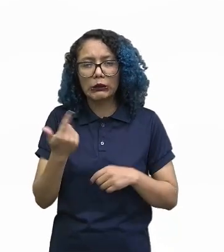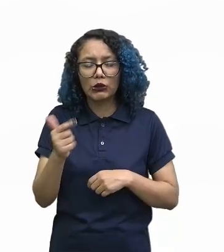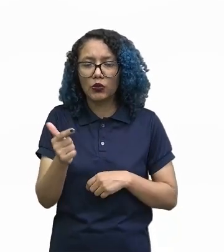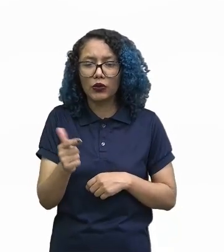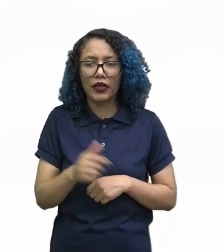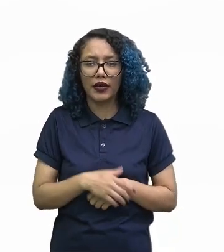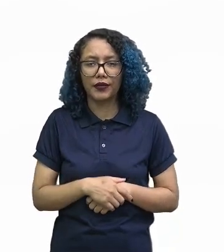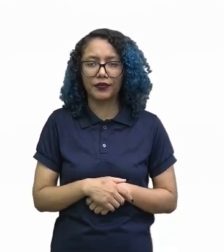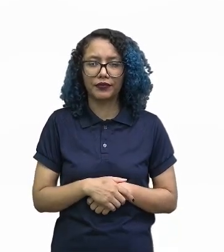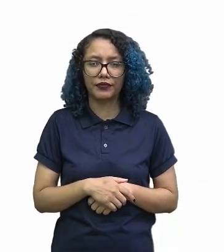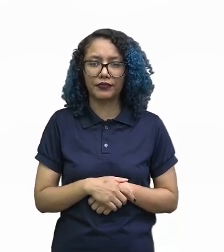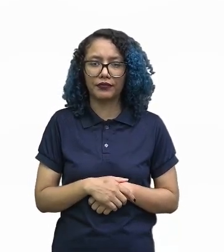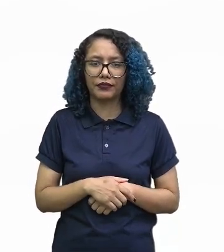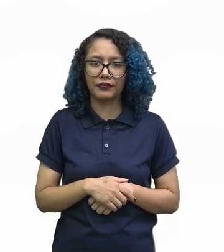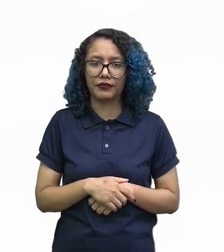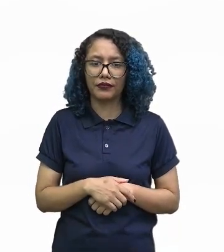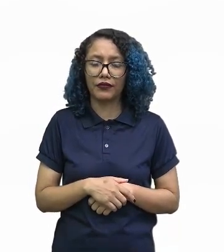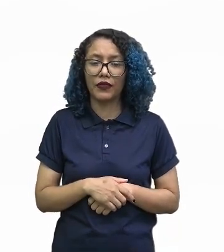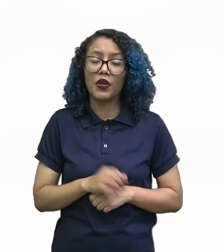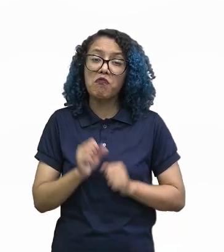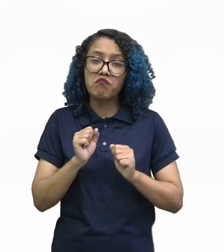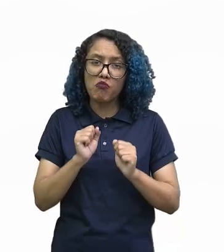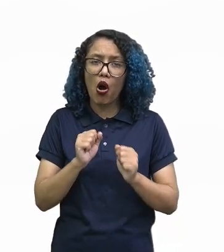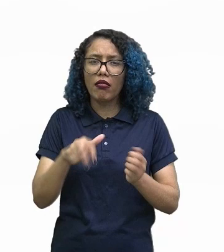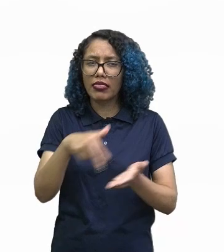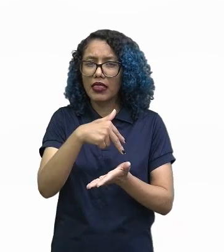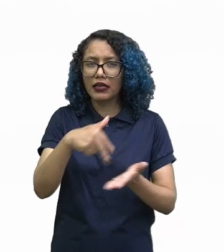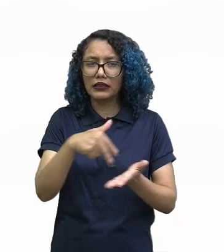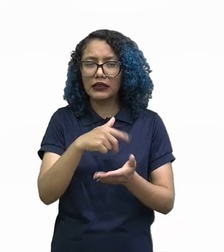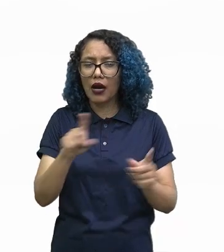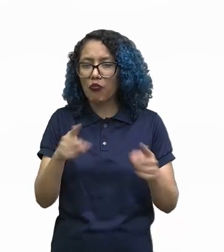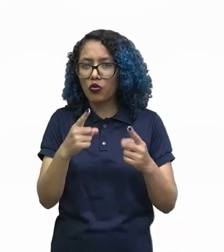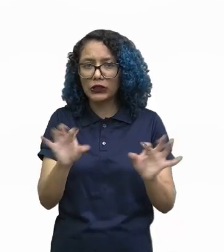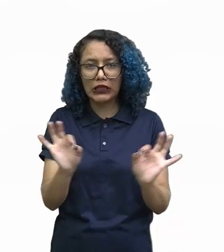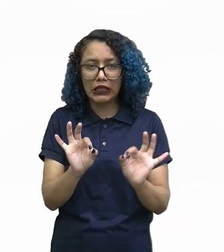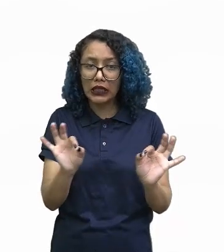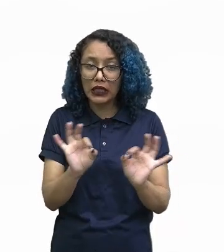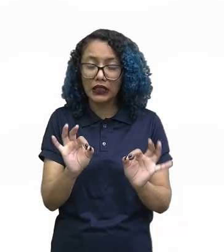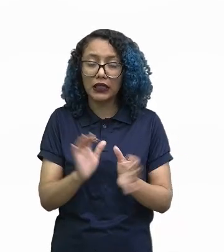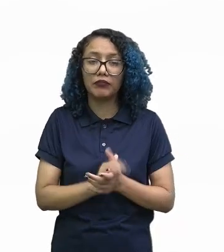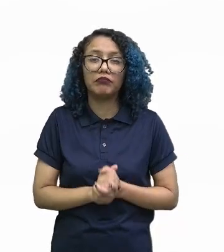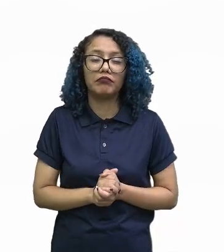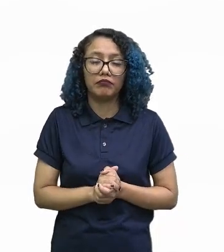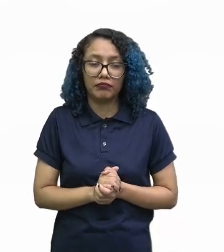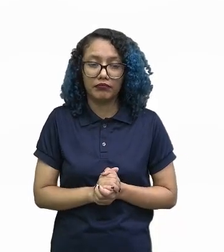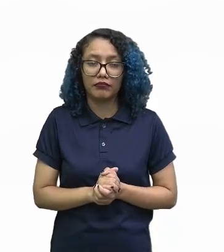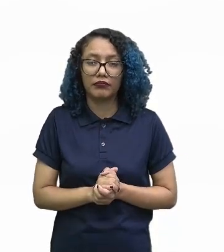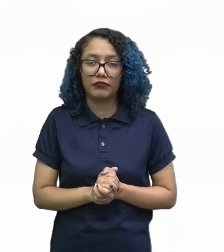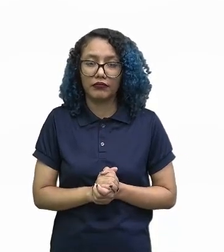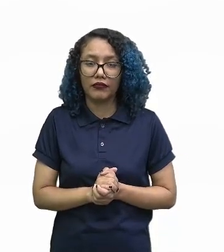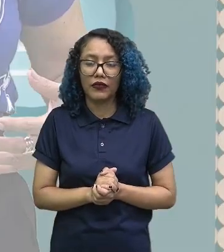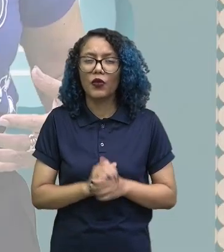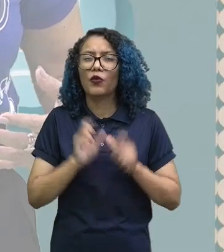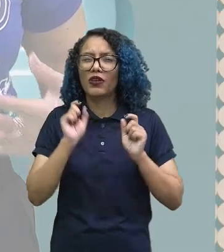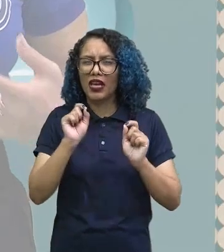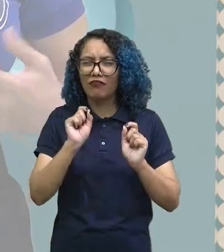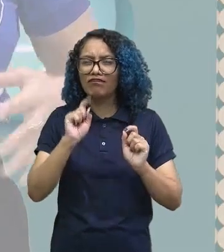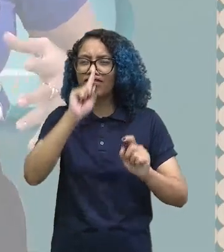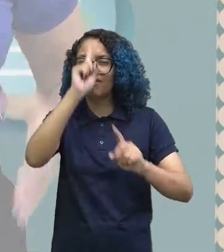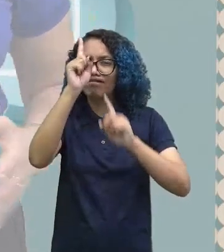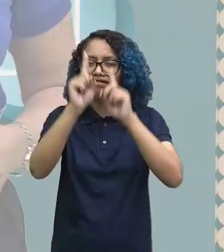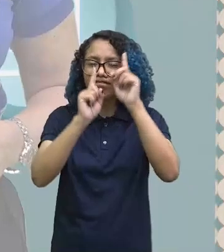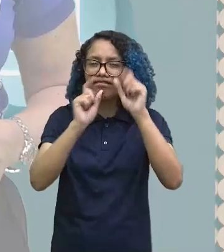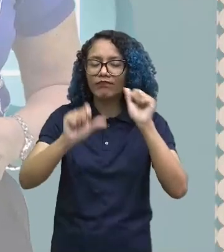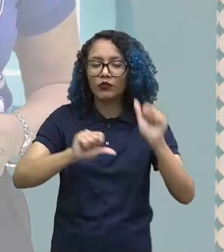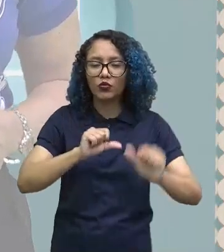os bailarinos dançam até sem música. Então, os bailarinos ali estão sempre inovando através